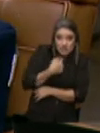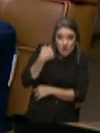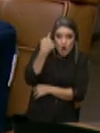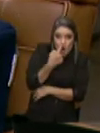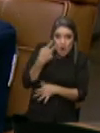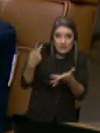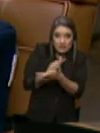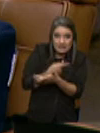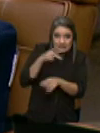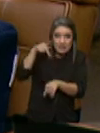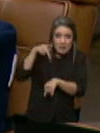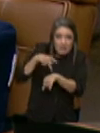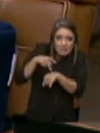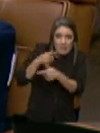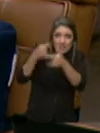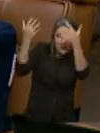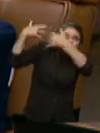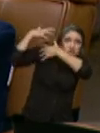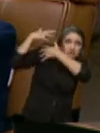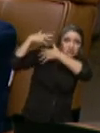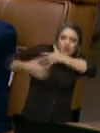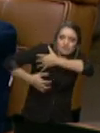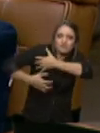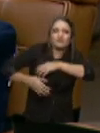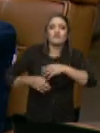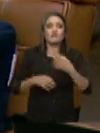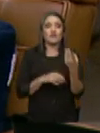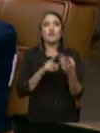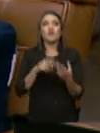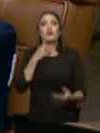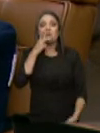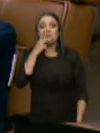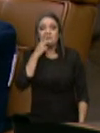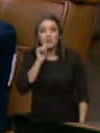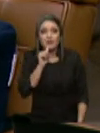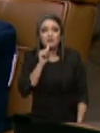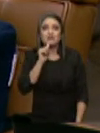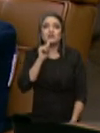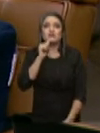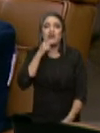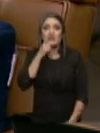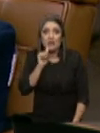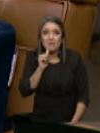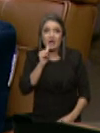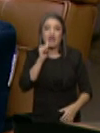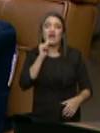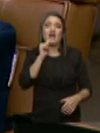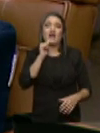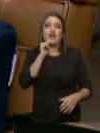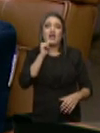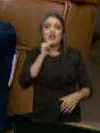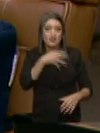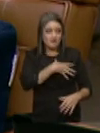escombros. Um pai segurando a mãozinha da filha morta, aguardando